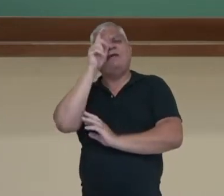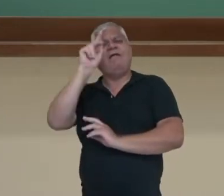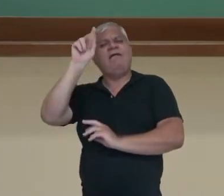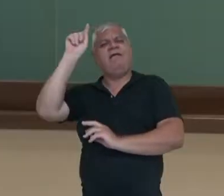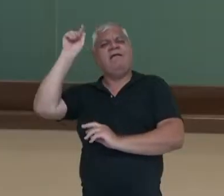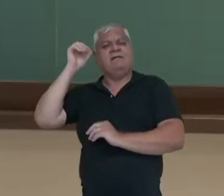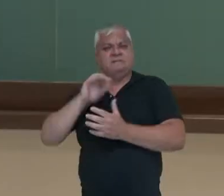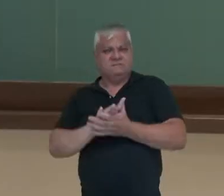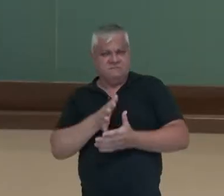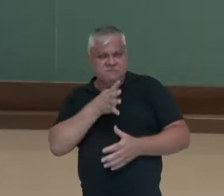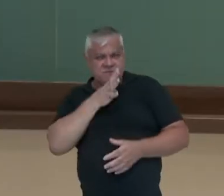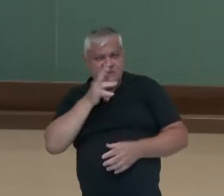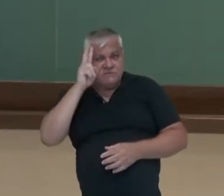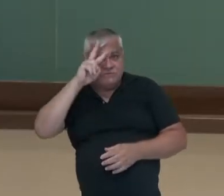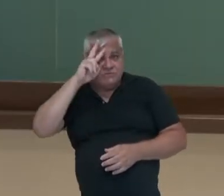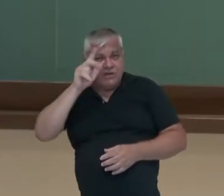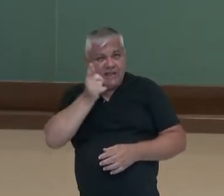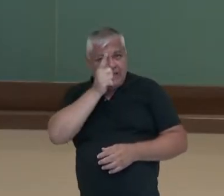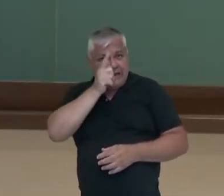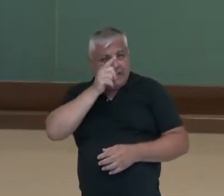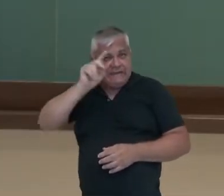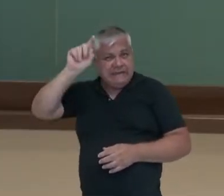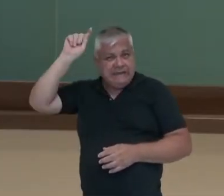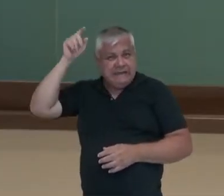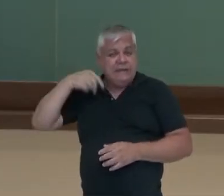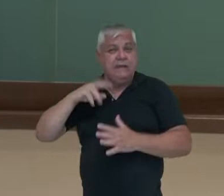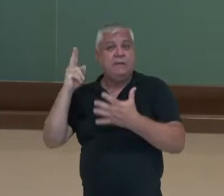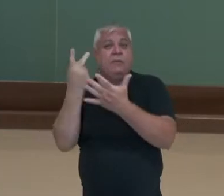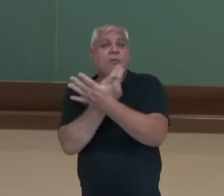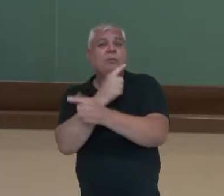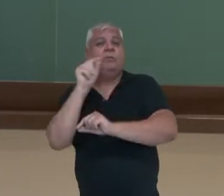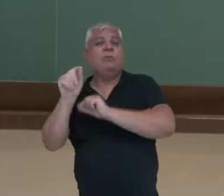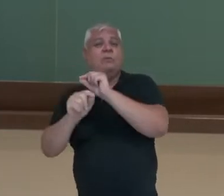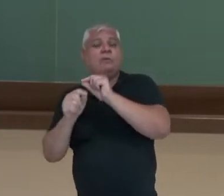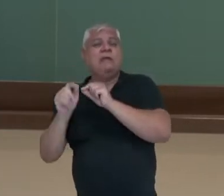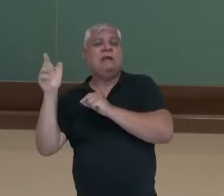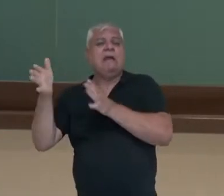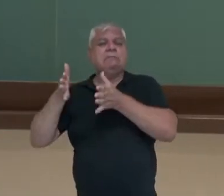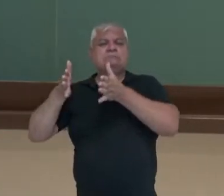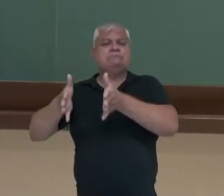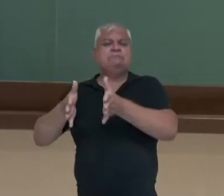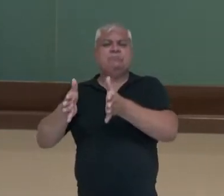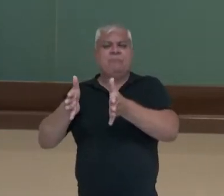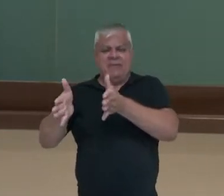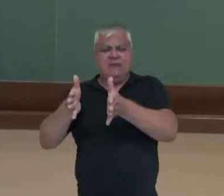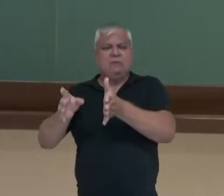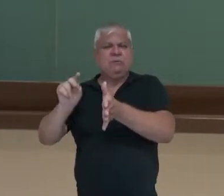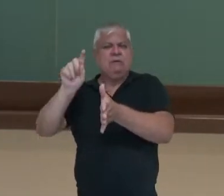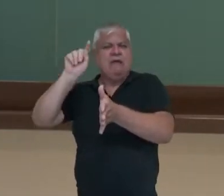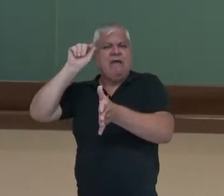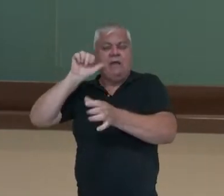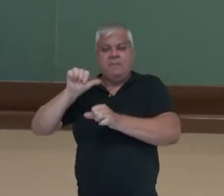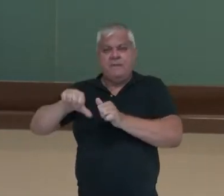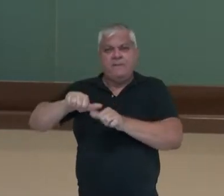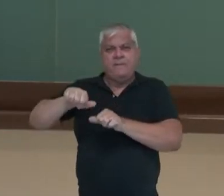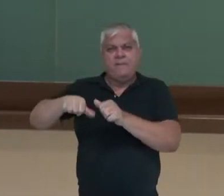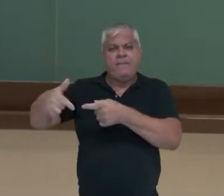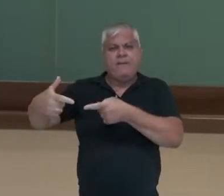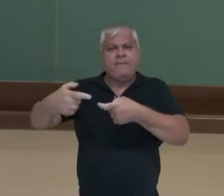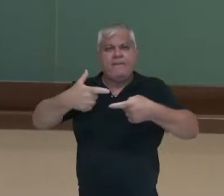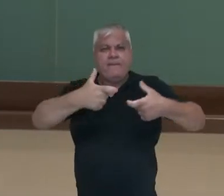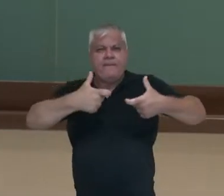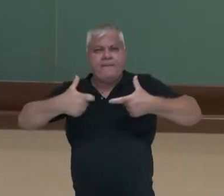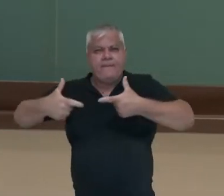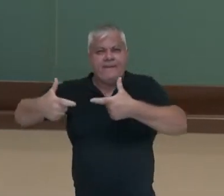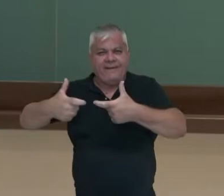você conhece um pouco da história da Grécia, sabe o que aconteceu ali na Antiguidade, as mudanças, as guerras, a gente vai